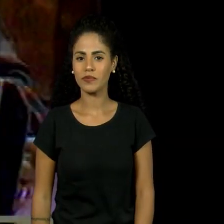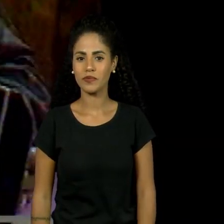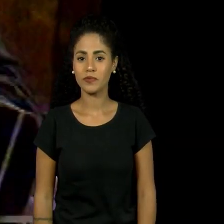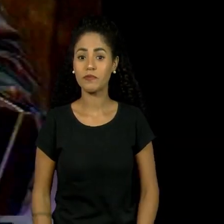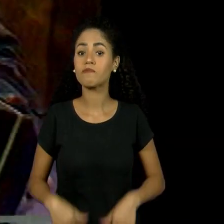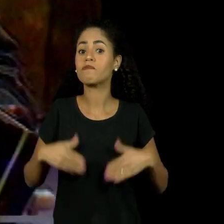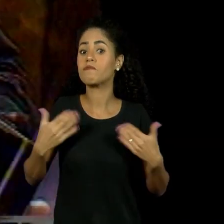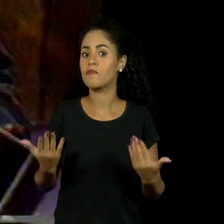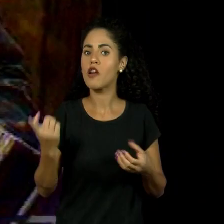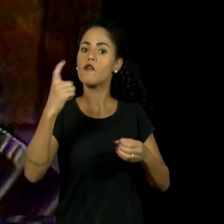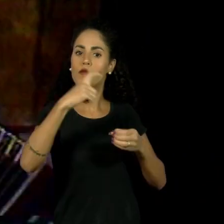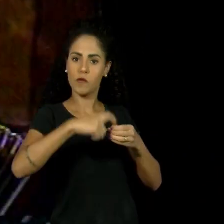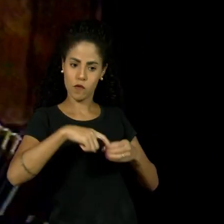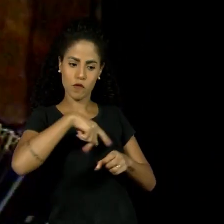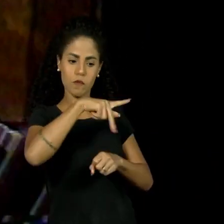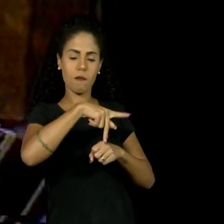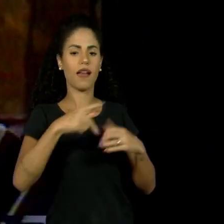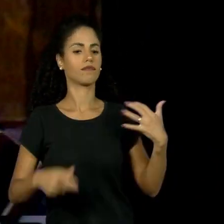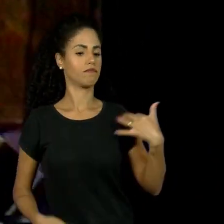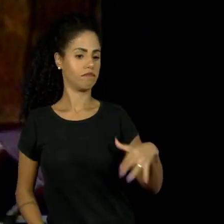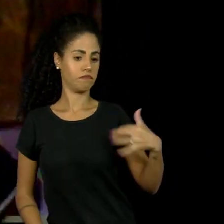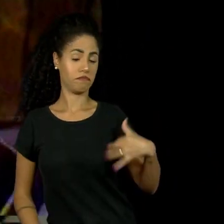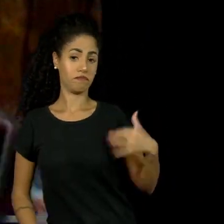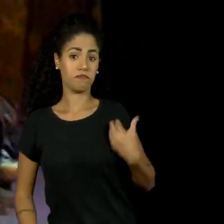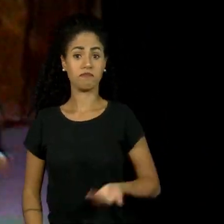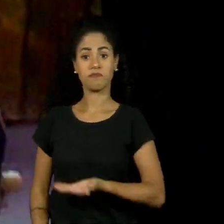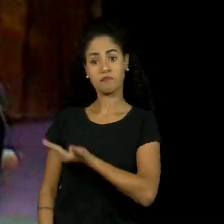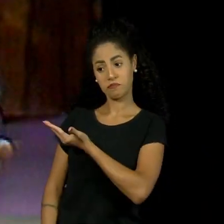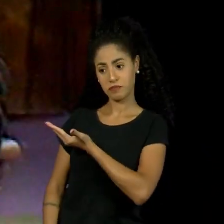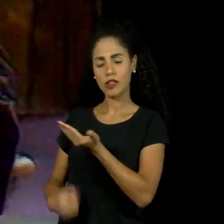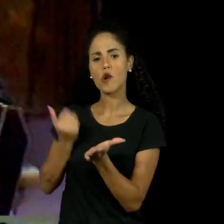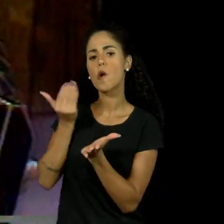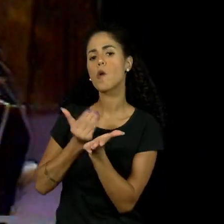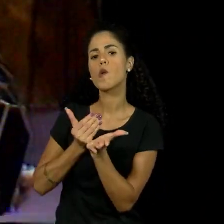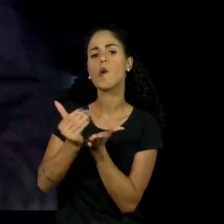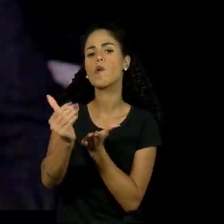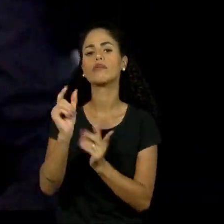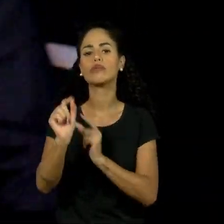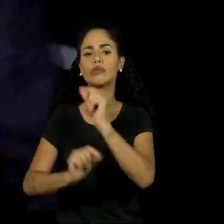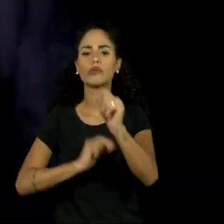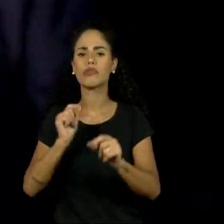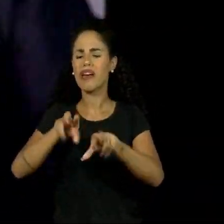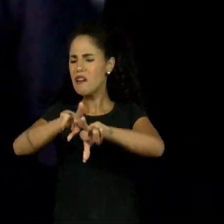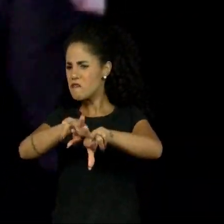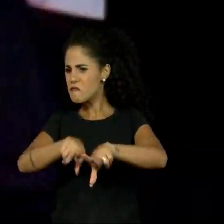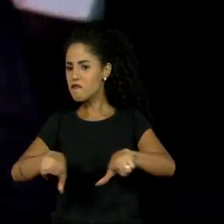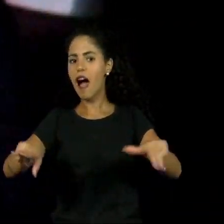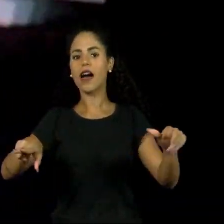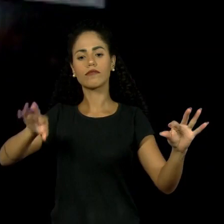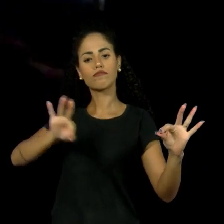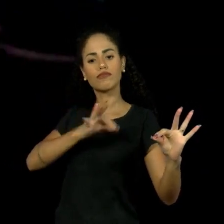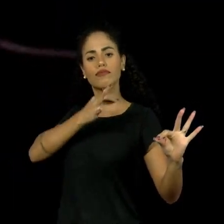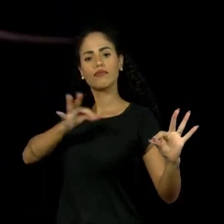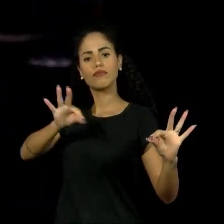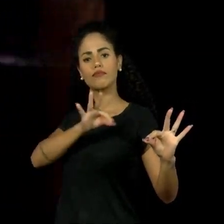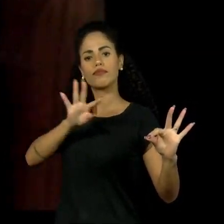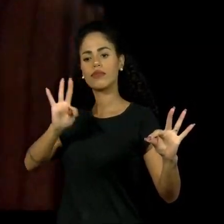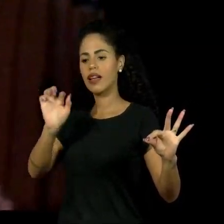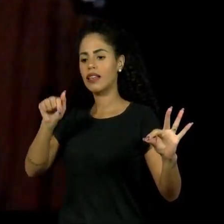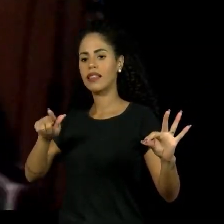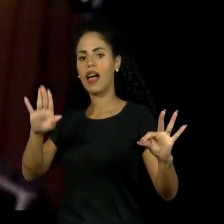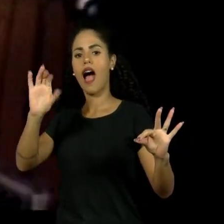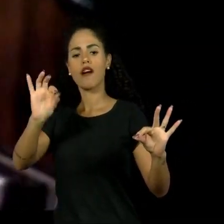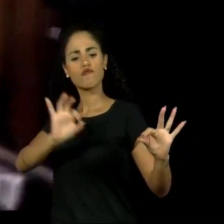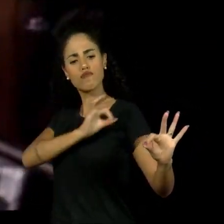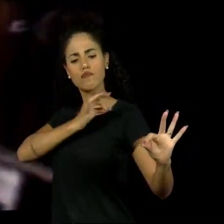De volta à Argentina, Piazzolla iniciou sua carreira artística integrando diversas orquestras de tango e desenvolvendo seu estilo